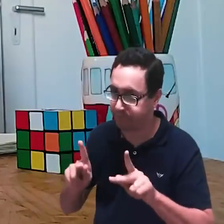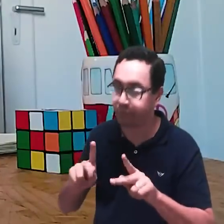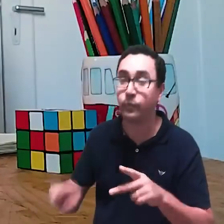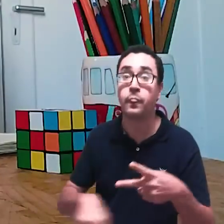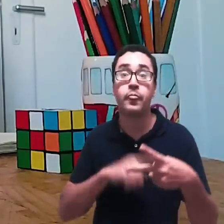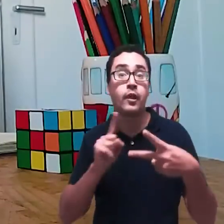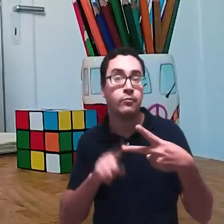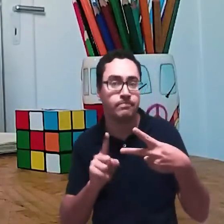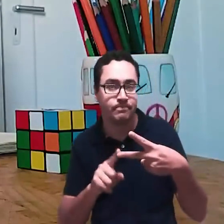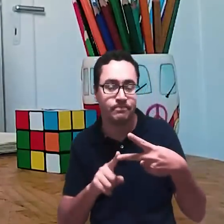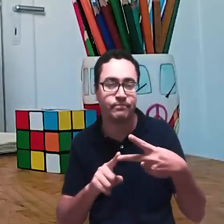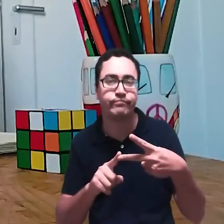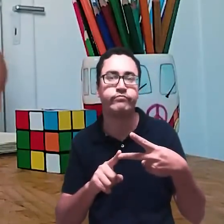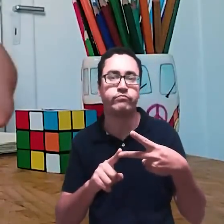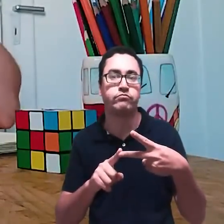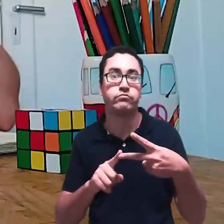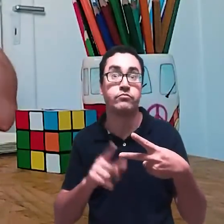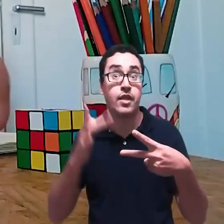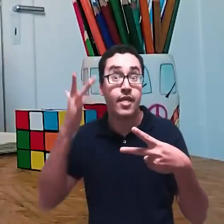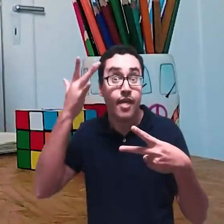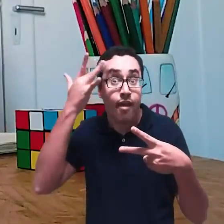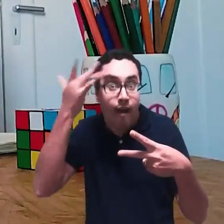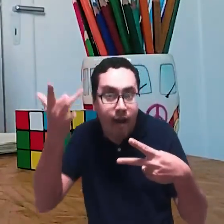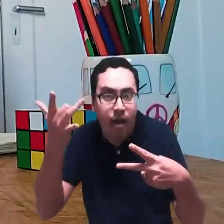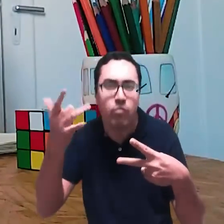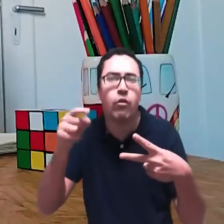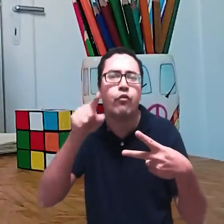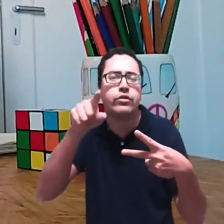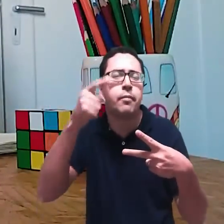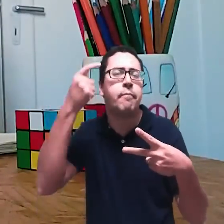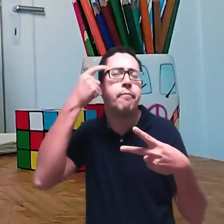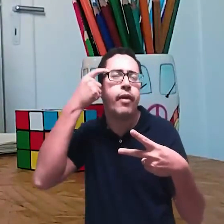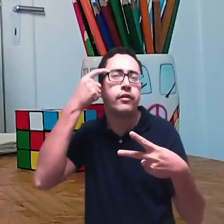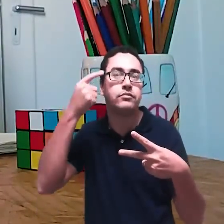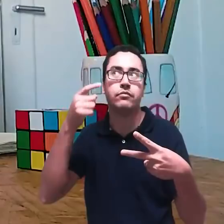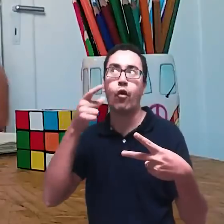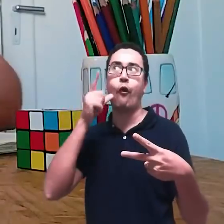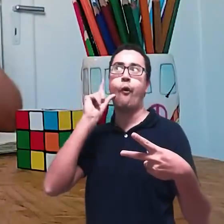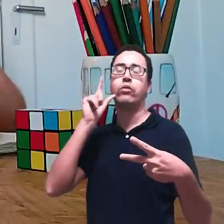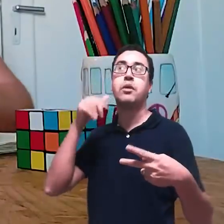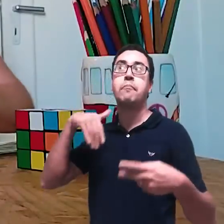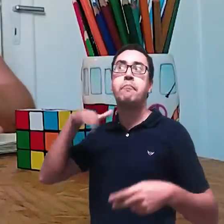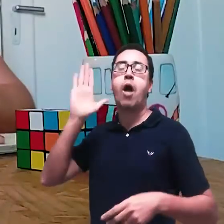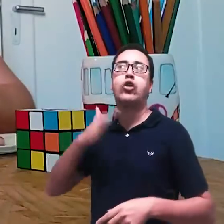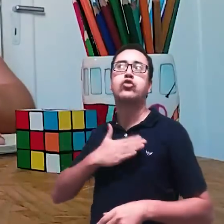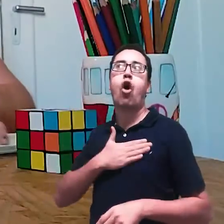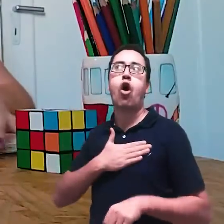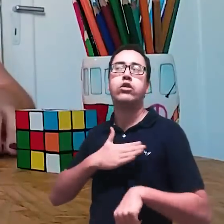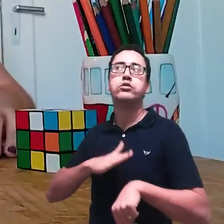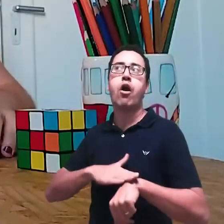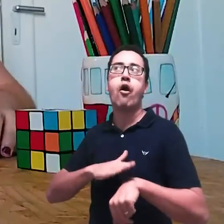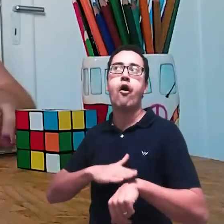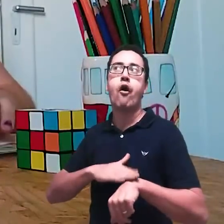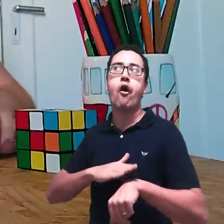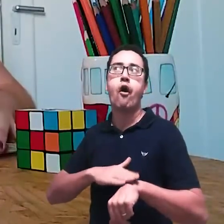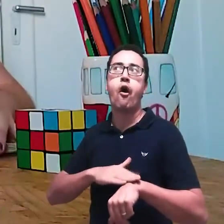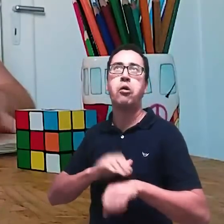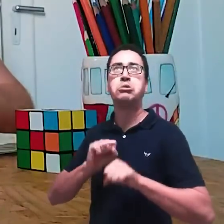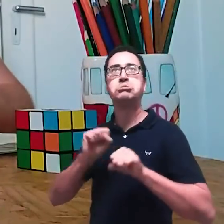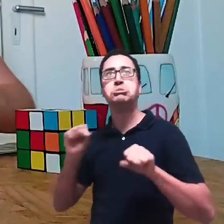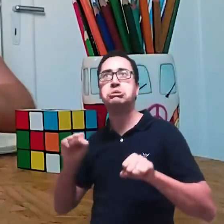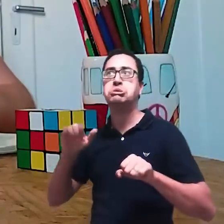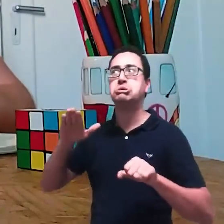de vocês, vocês vão pensar um horário que vocês mais gostaram de olhar o céu. Vão pegar uma folha, um lápis,